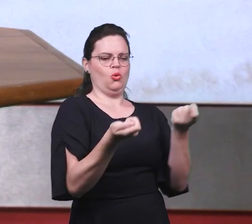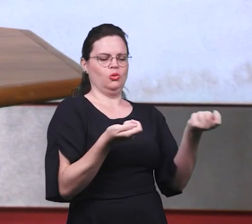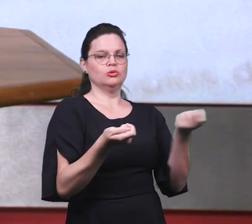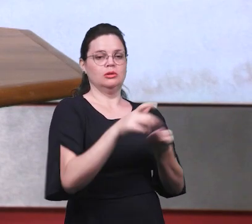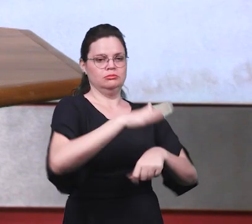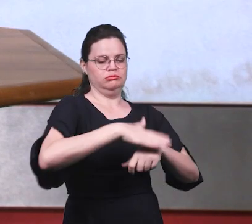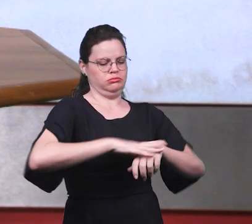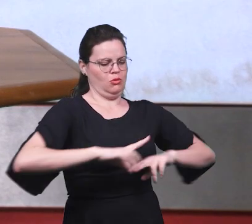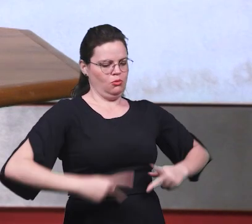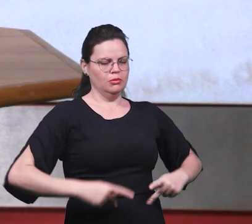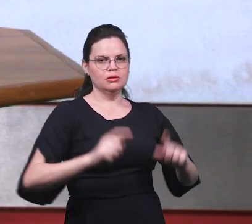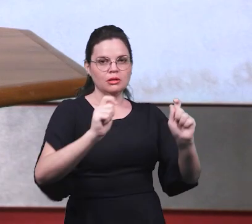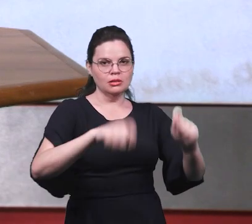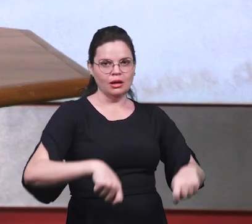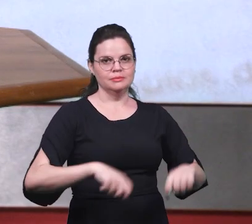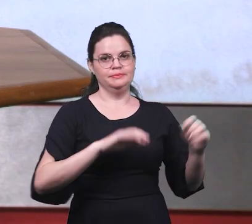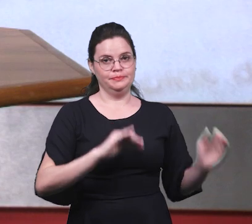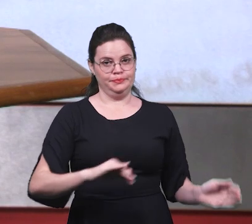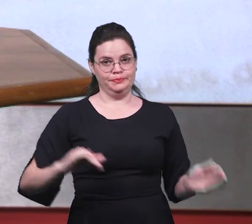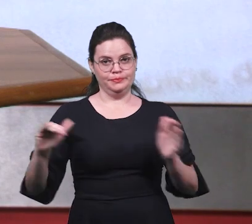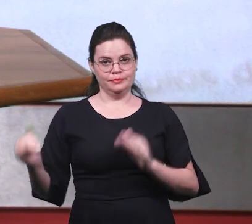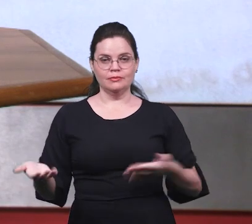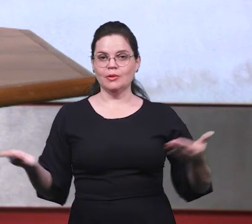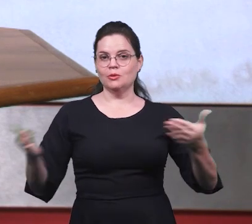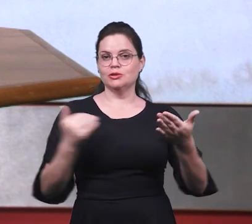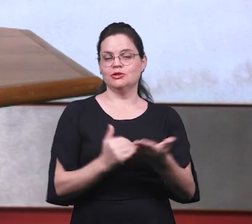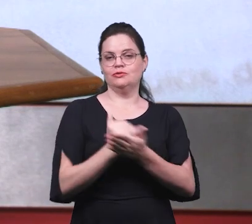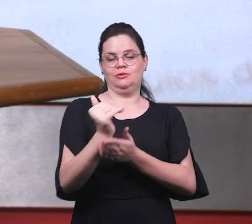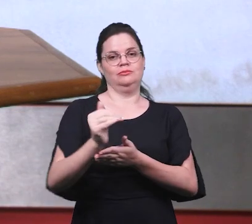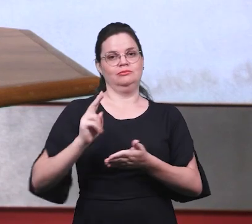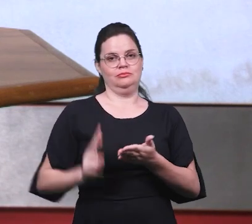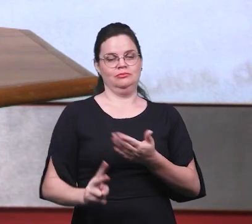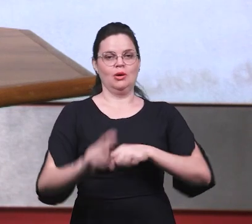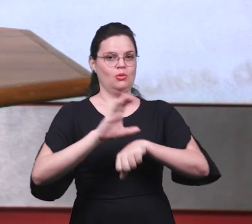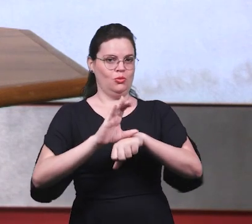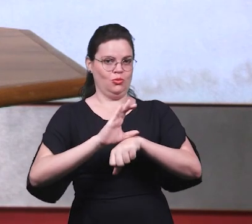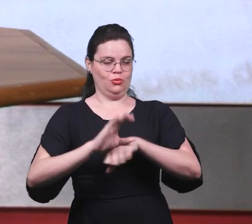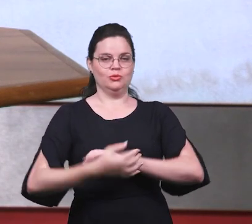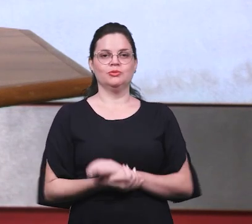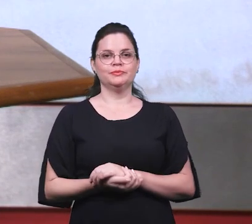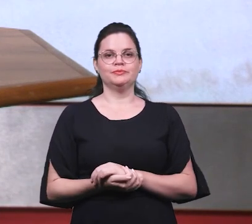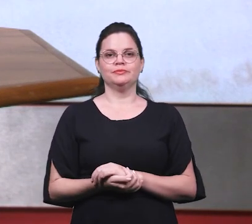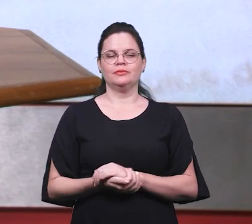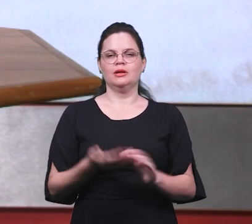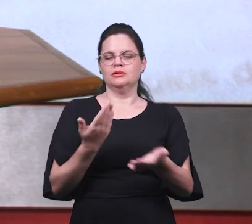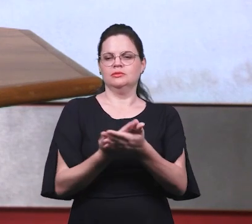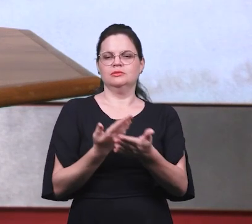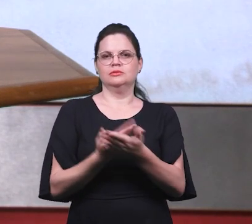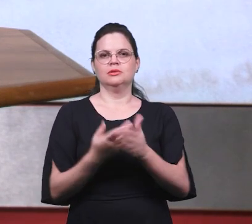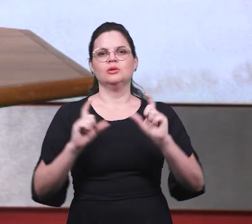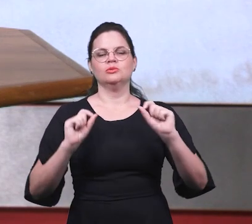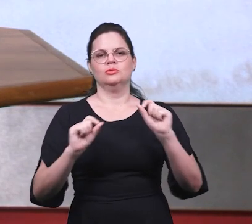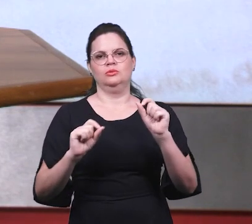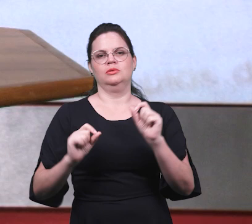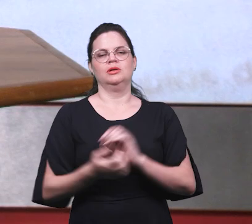terra. Hoje daremos sequência ao nosso curso, como disse, estudando o